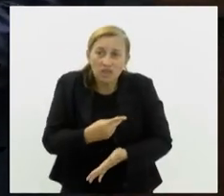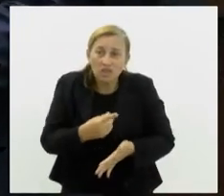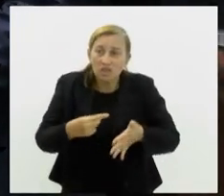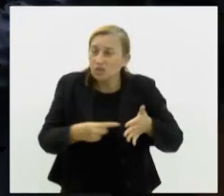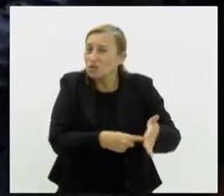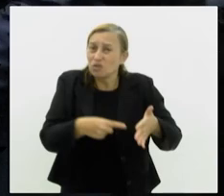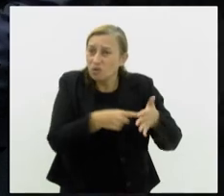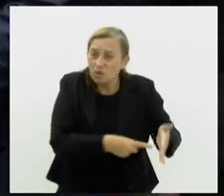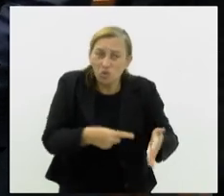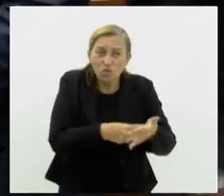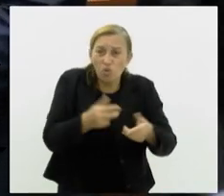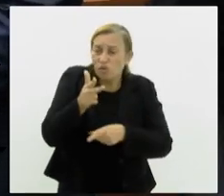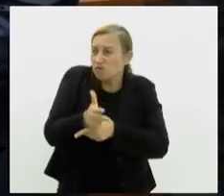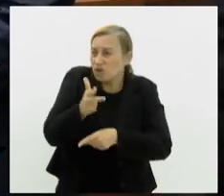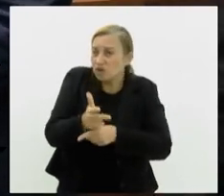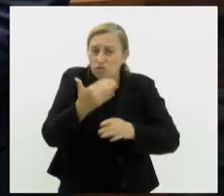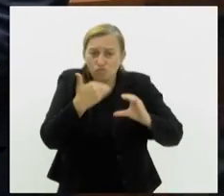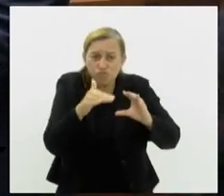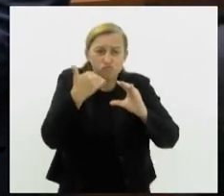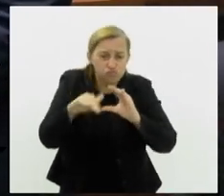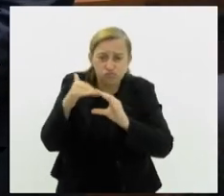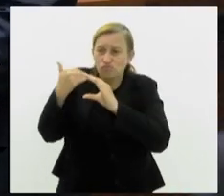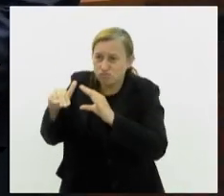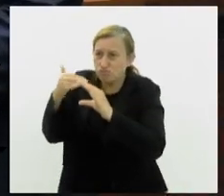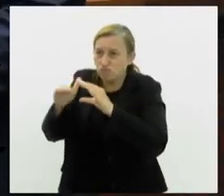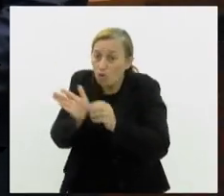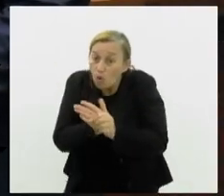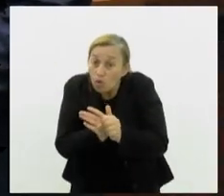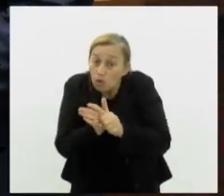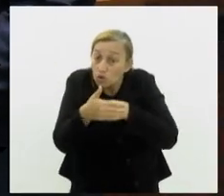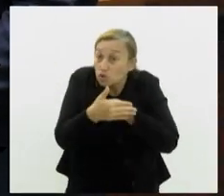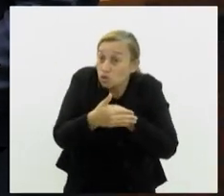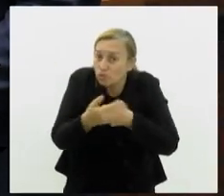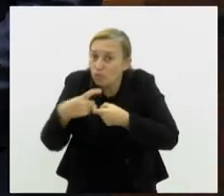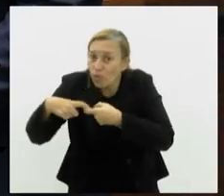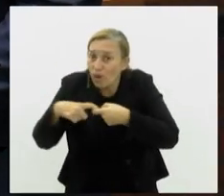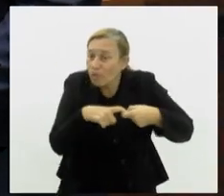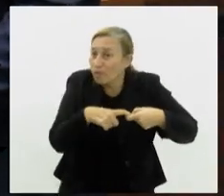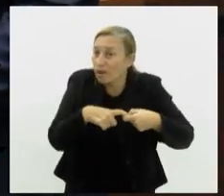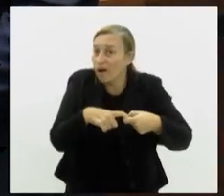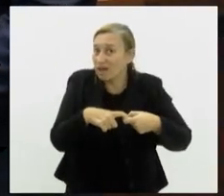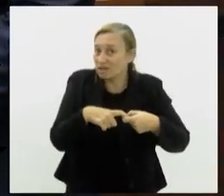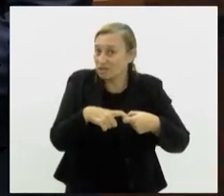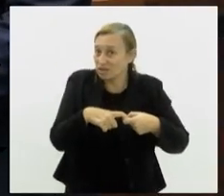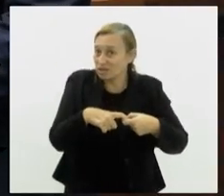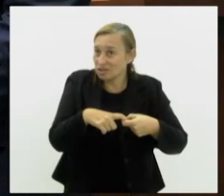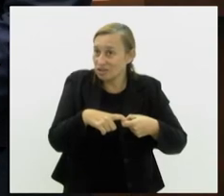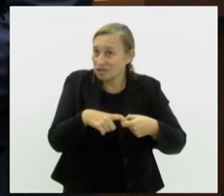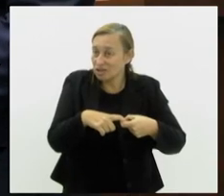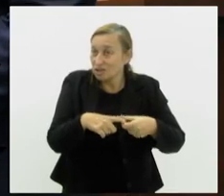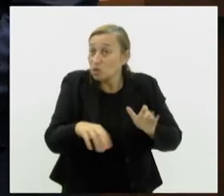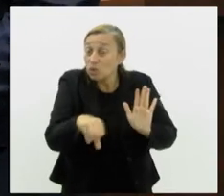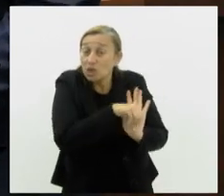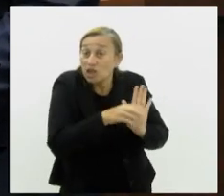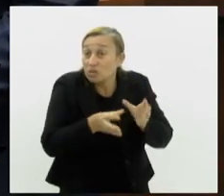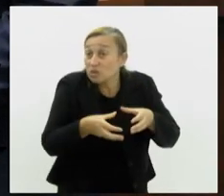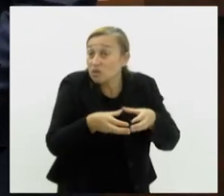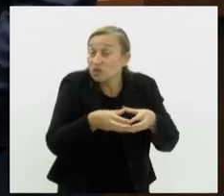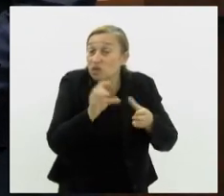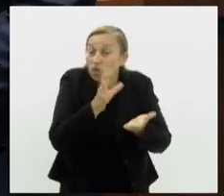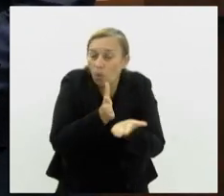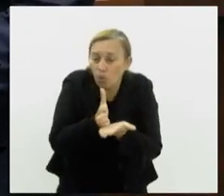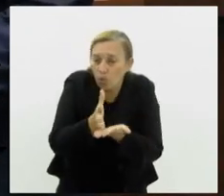diversos vídeos, diversas imagens dos reboques escondidos às margens dessa operação fraudulenta, que só visa